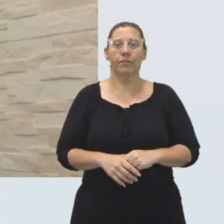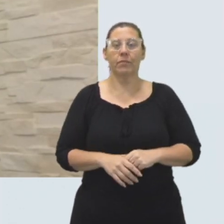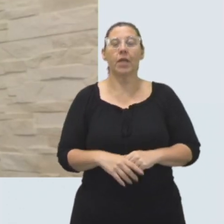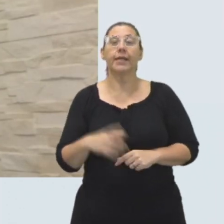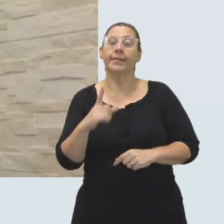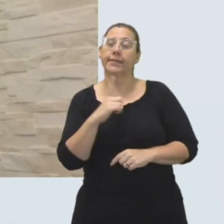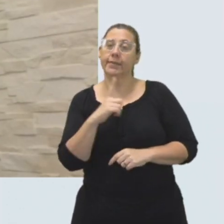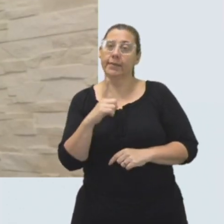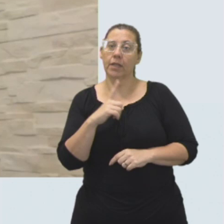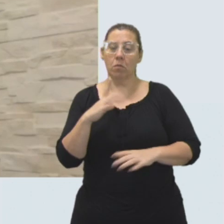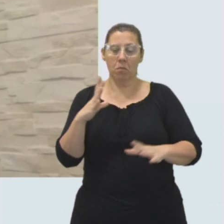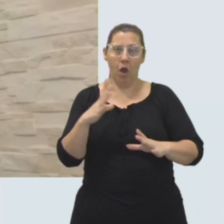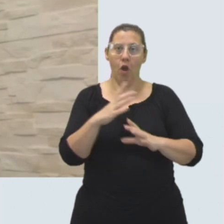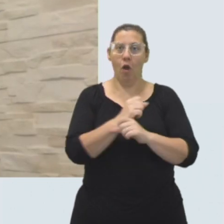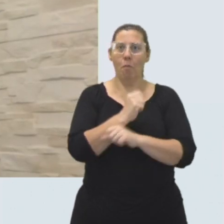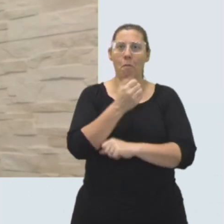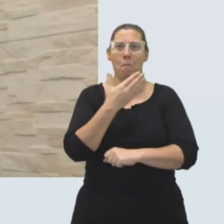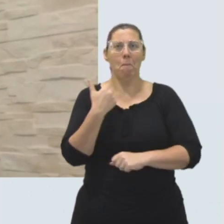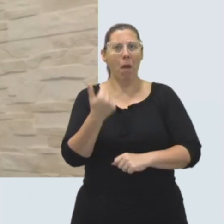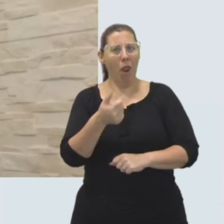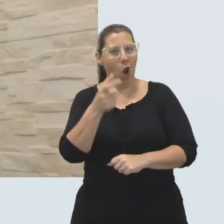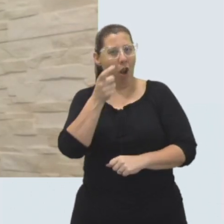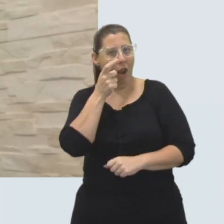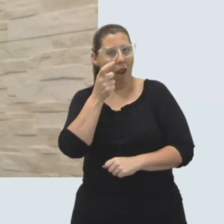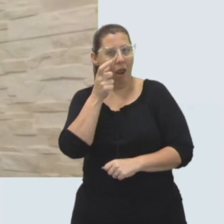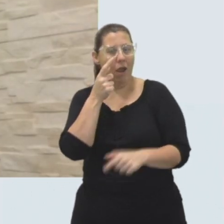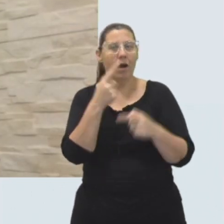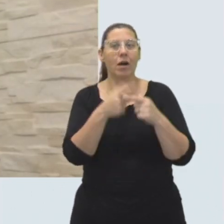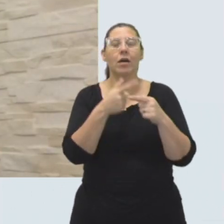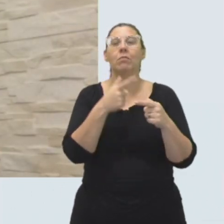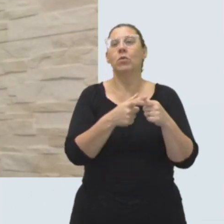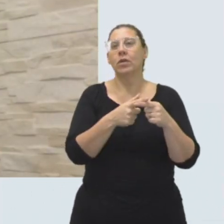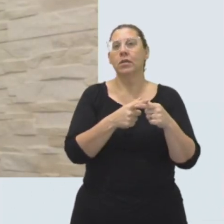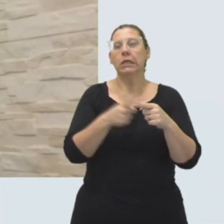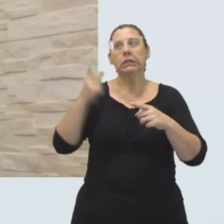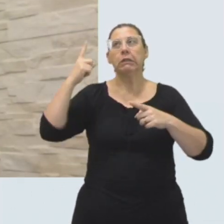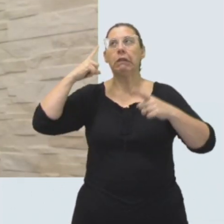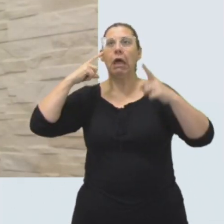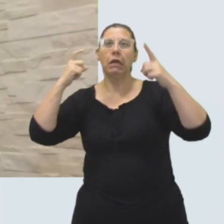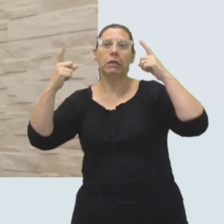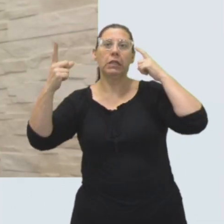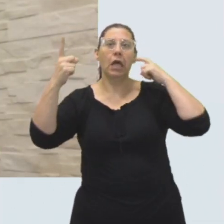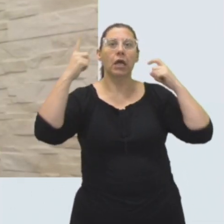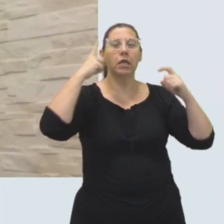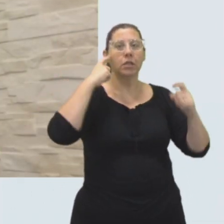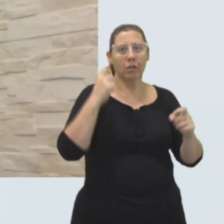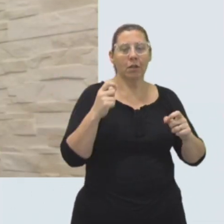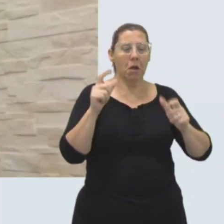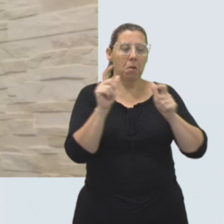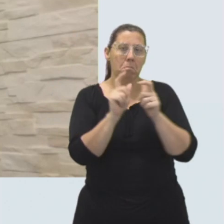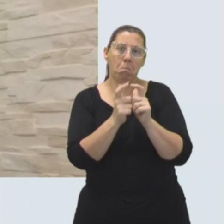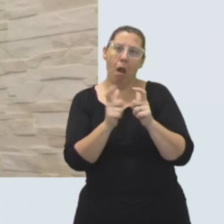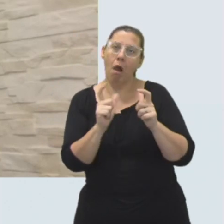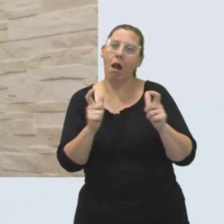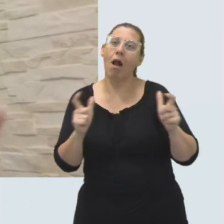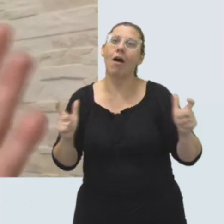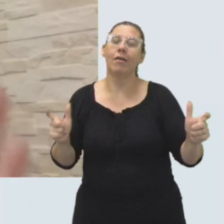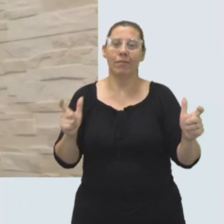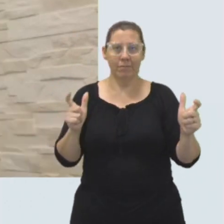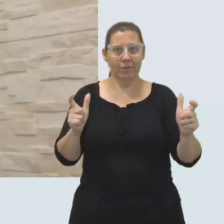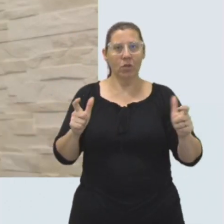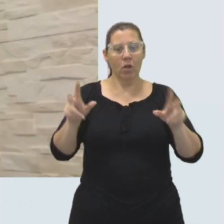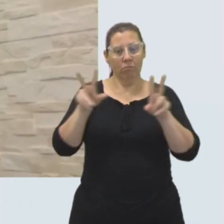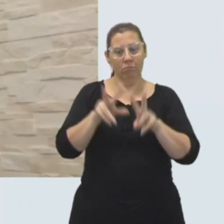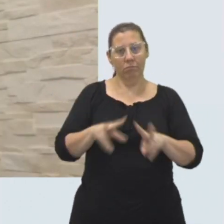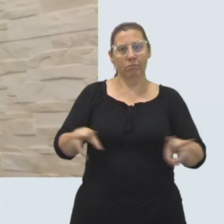têm um resultado muito interessante, porque os repertórios dos alunos se ampliam, né, com a visão,